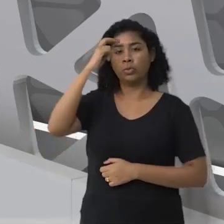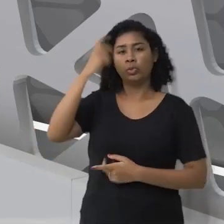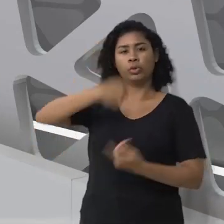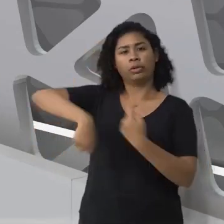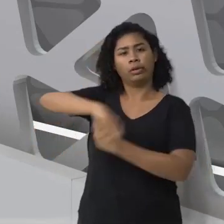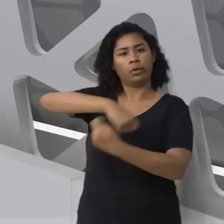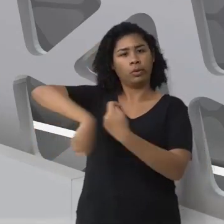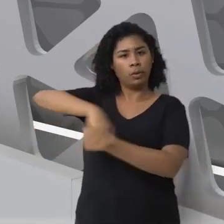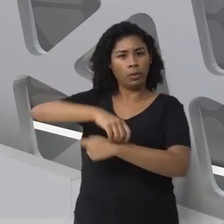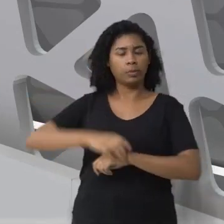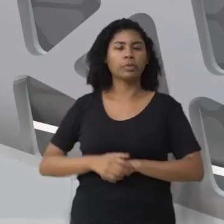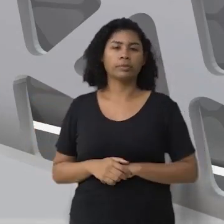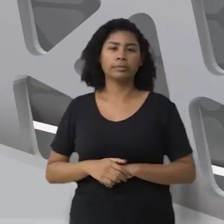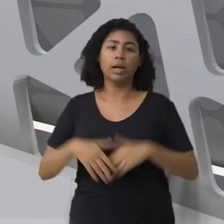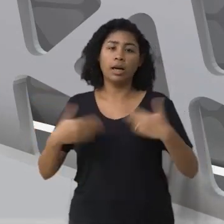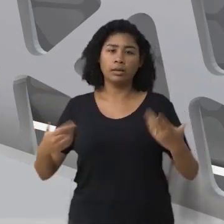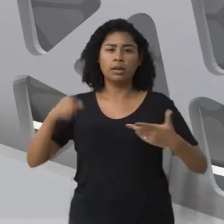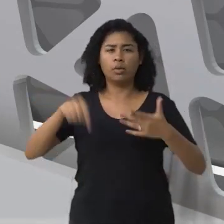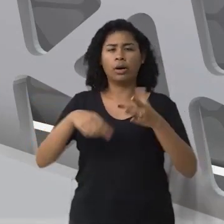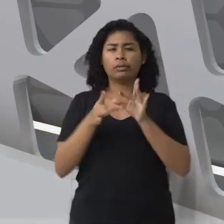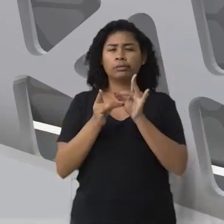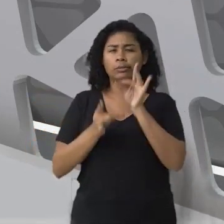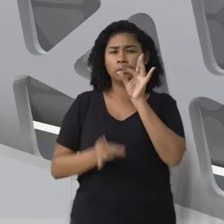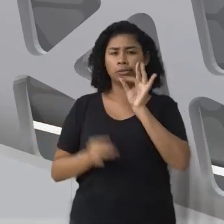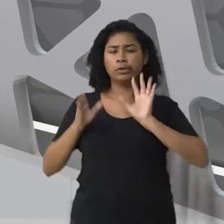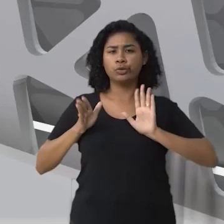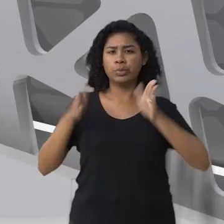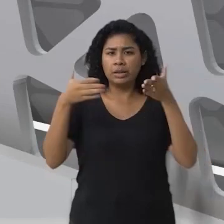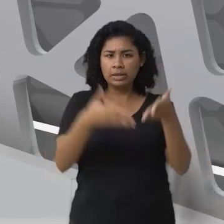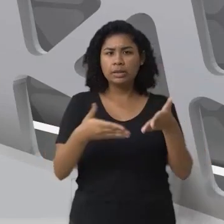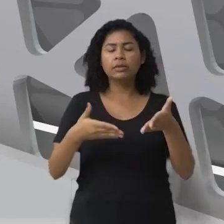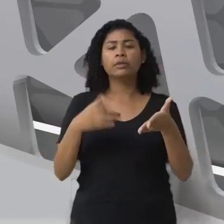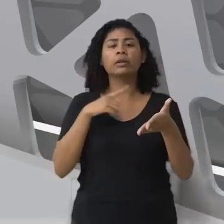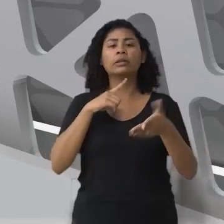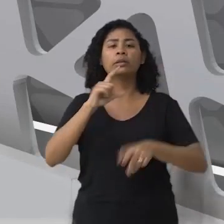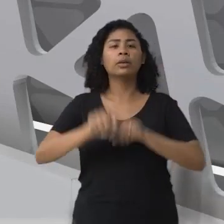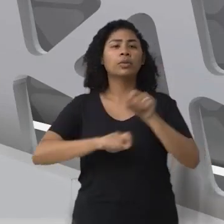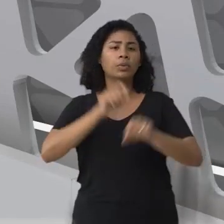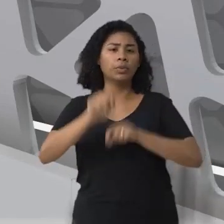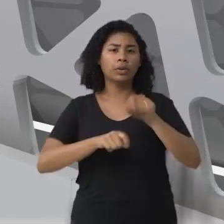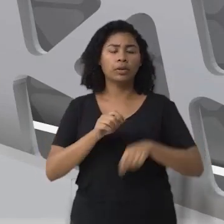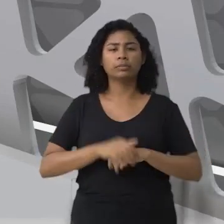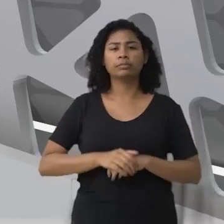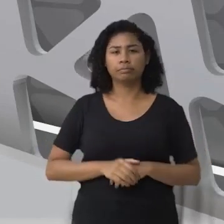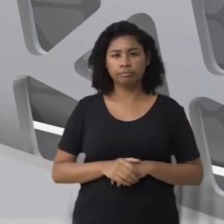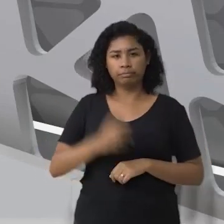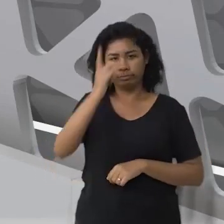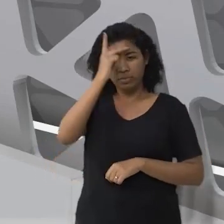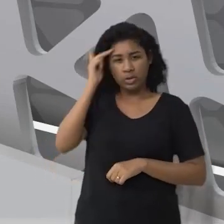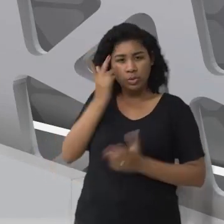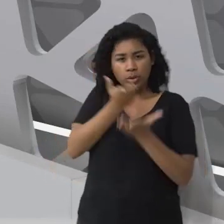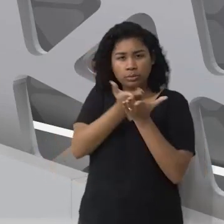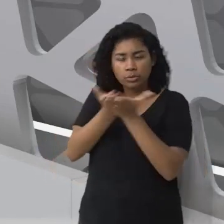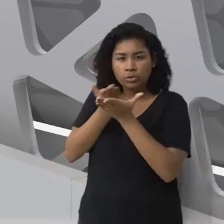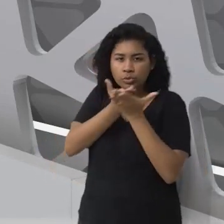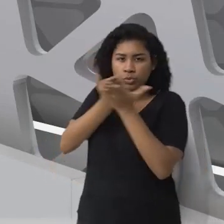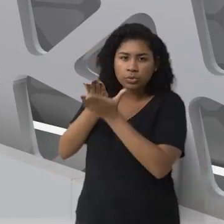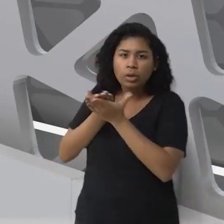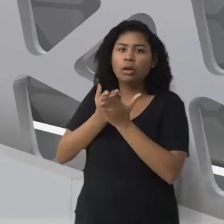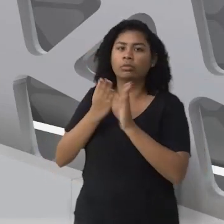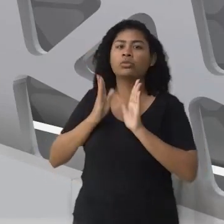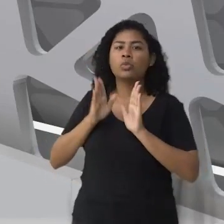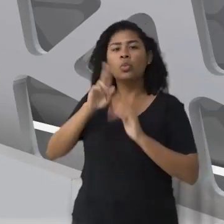econômica também. Então, são especificações em que quem está estudando, de acordo aí, por exemplo, com o